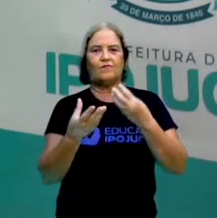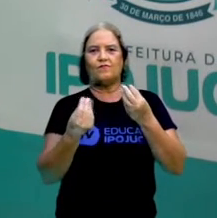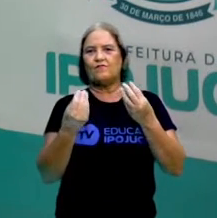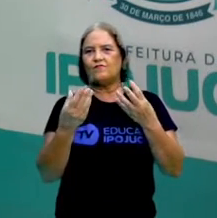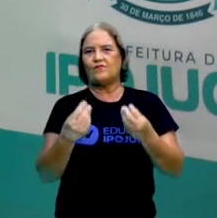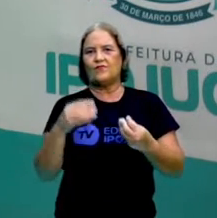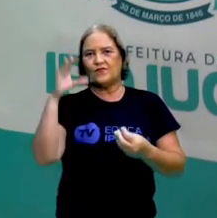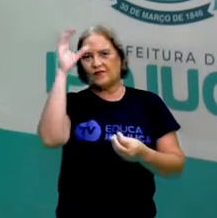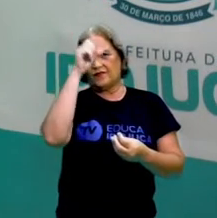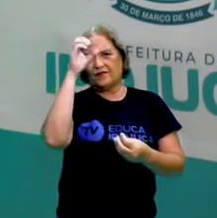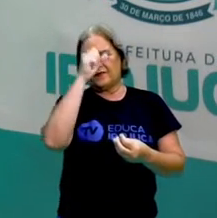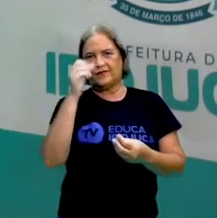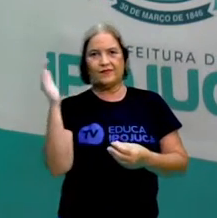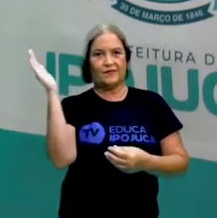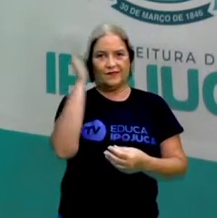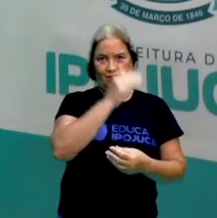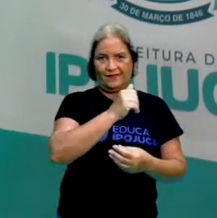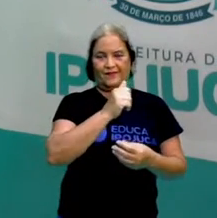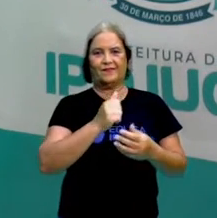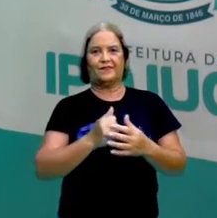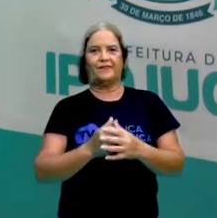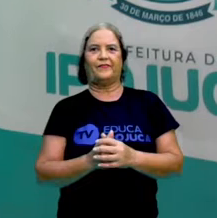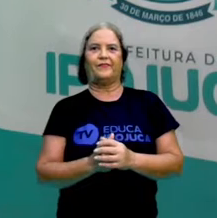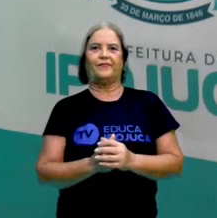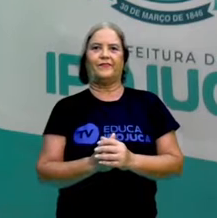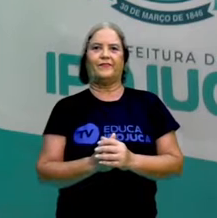aprendizado Vamos lá comigo